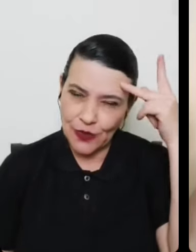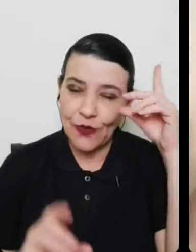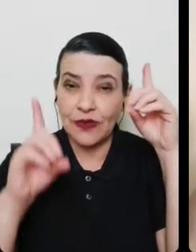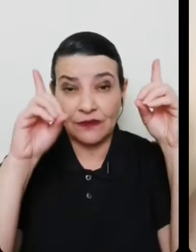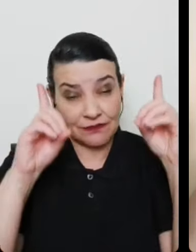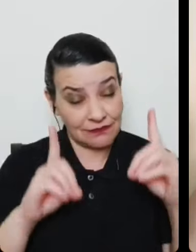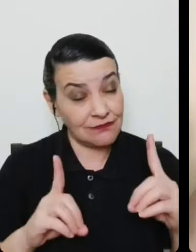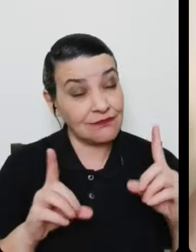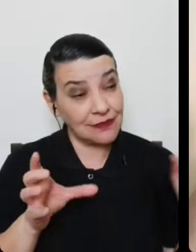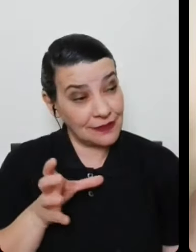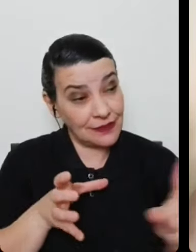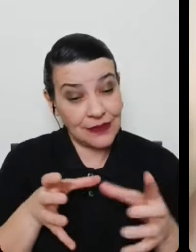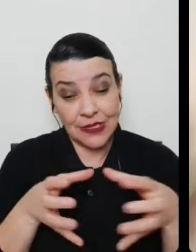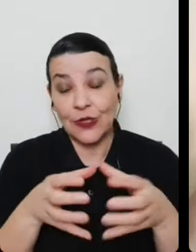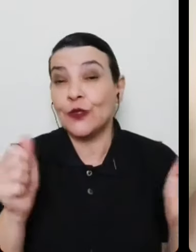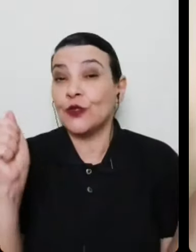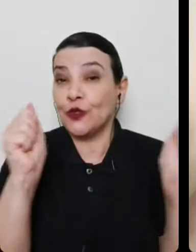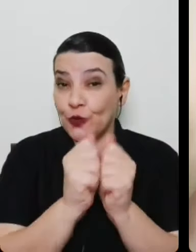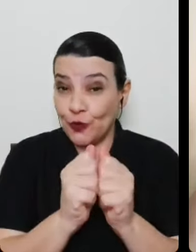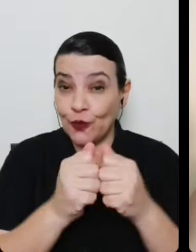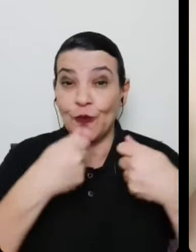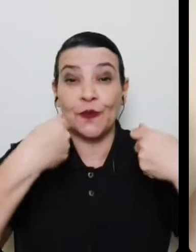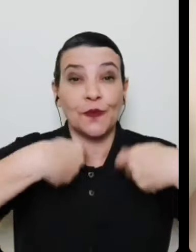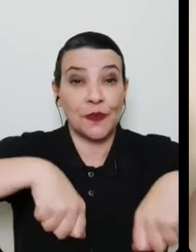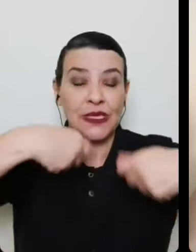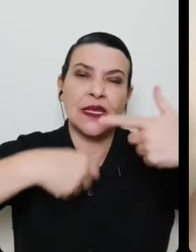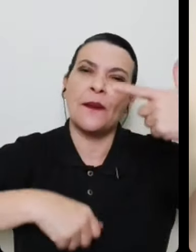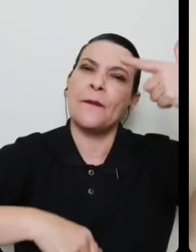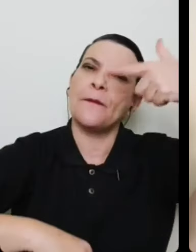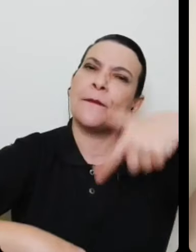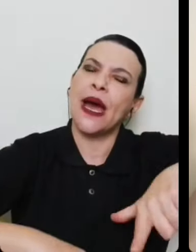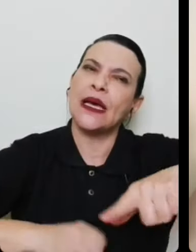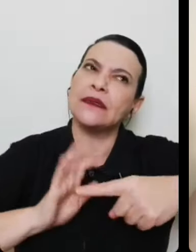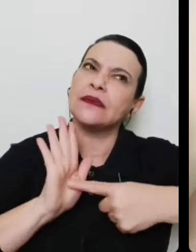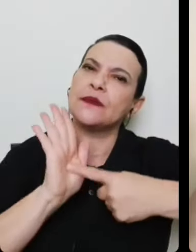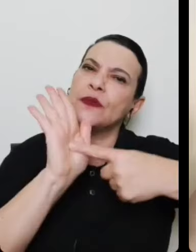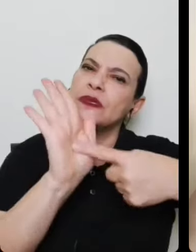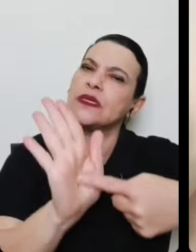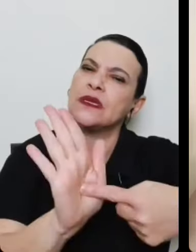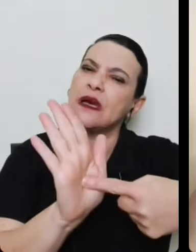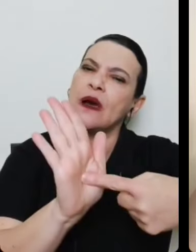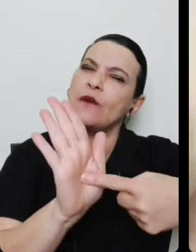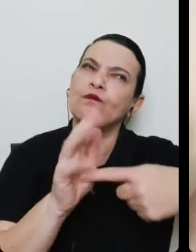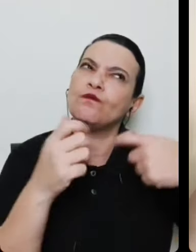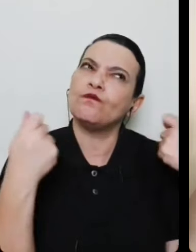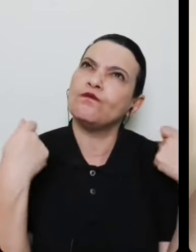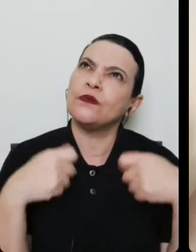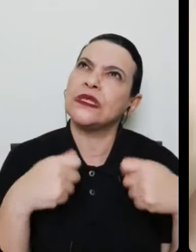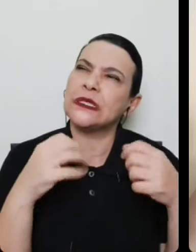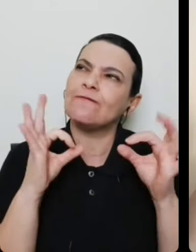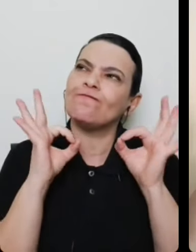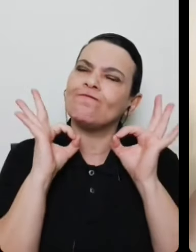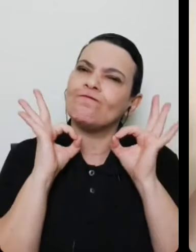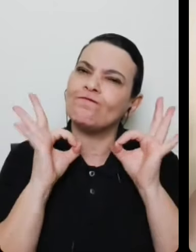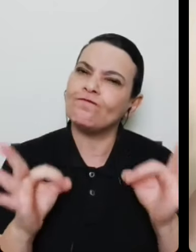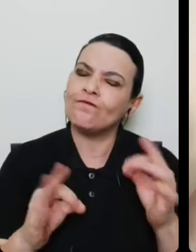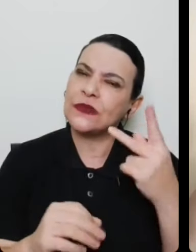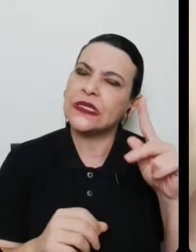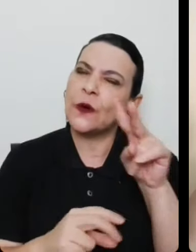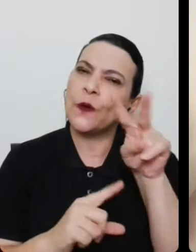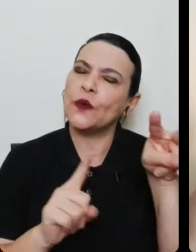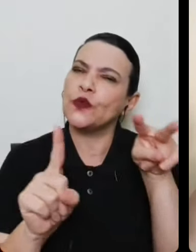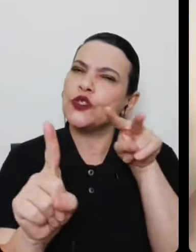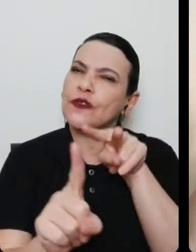parte da equipe, né? Mas para além disso, o que que essas exposições precisam garantir no seu ponto de vista, da